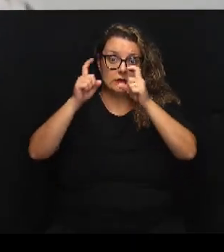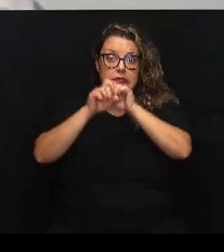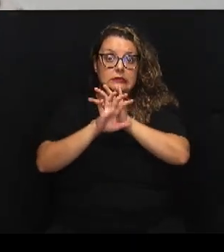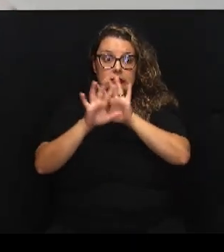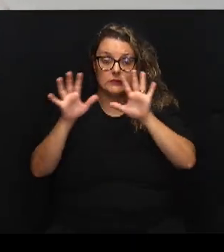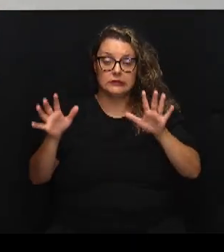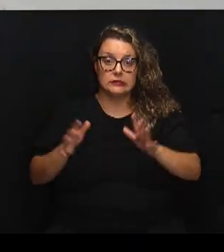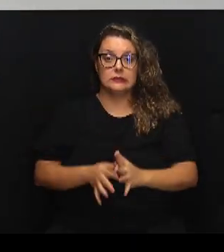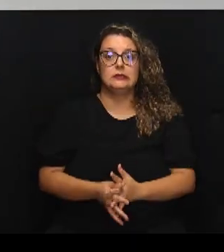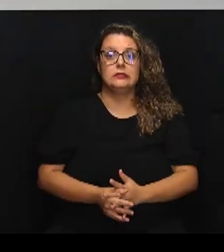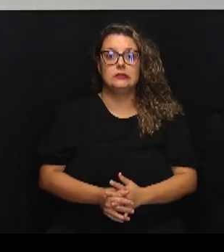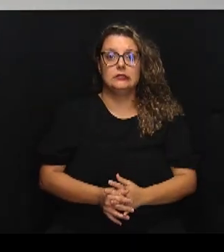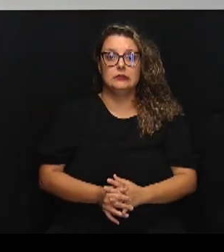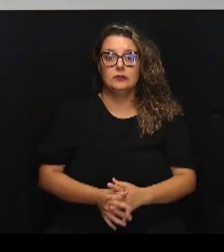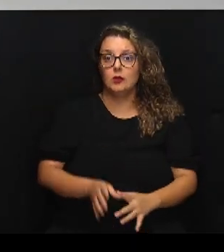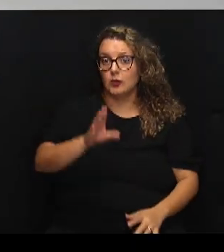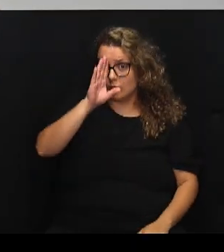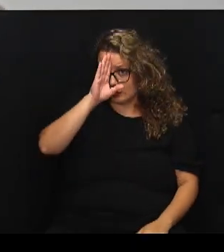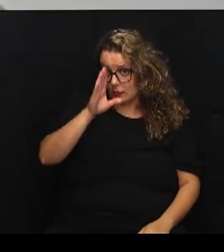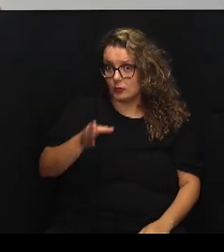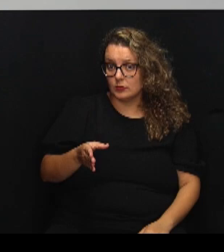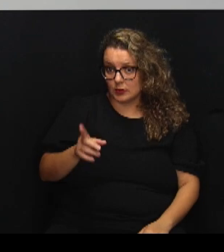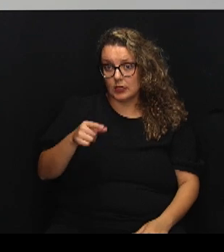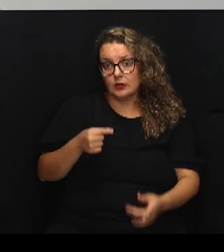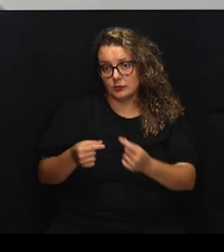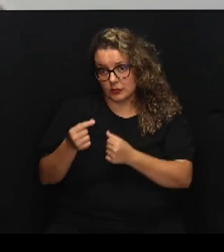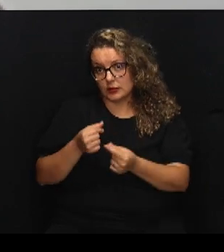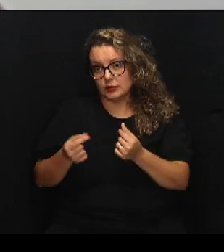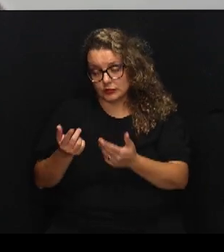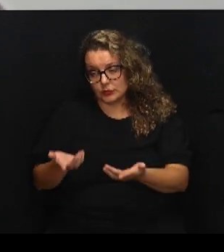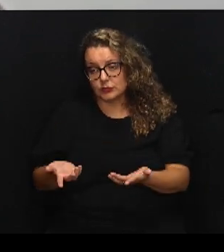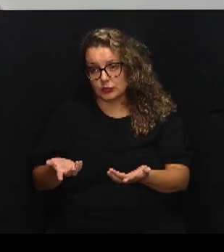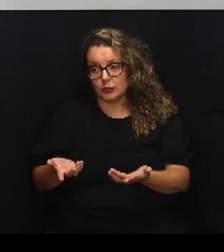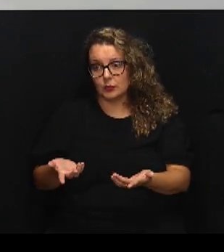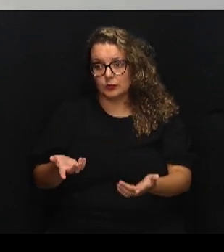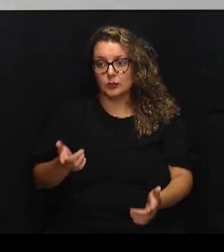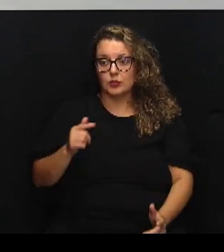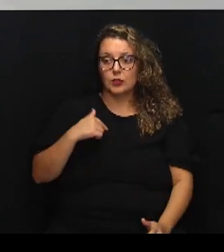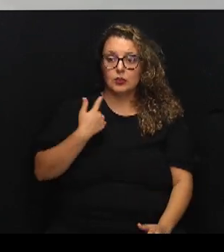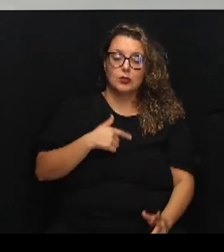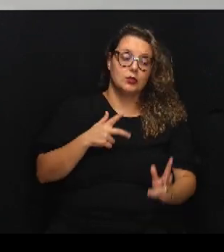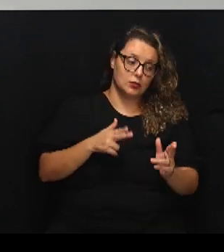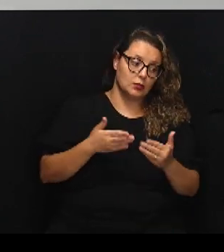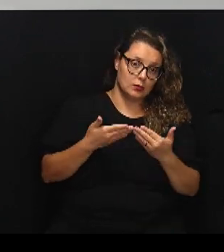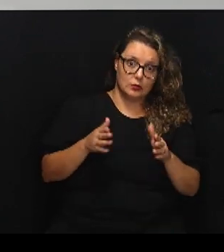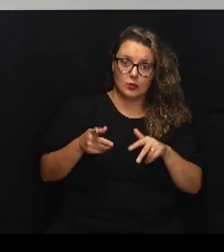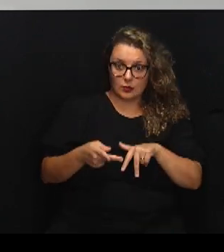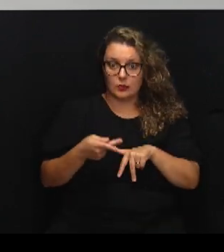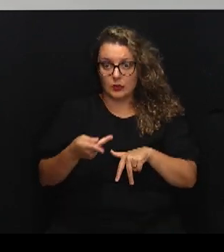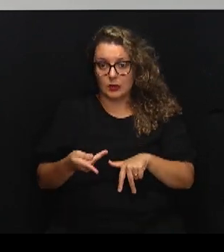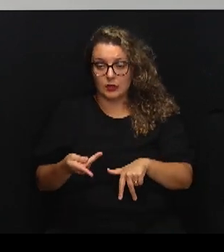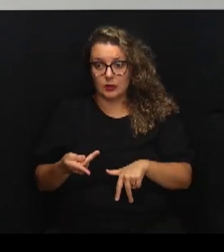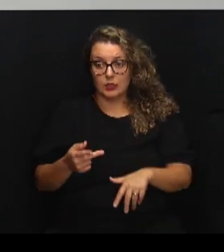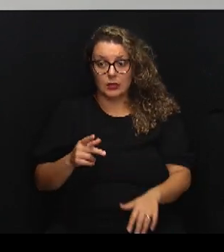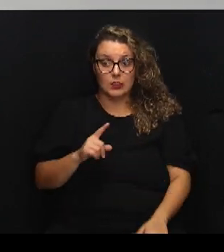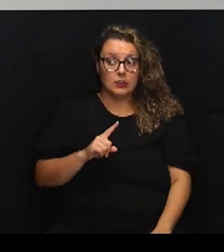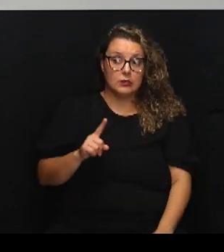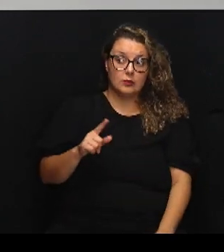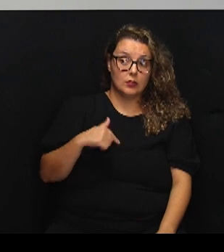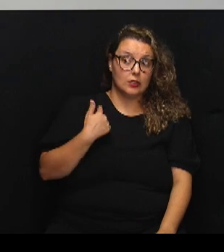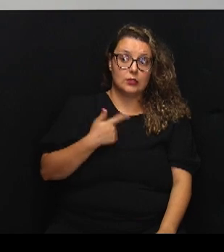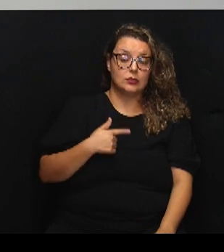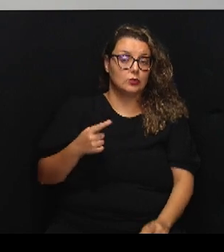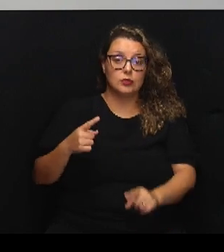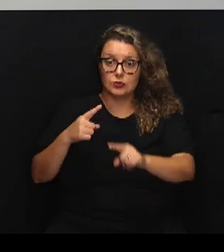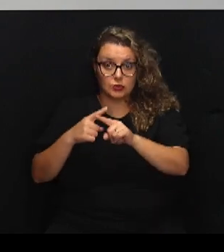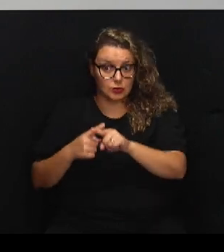Existem desafios claros, tá? O principal deles é o econômico. Né? Então, a gente está, como você abriu sua fala, né? Não é que